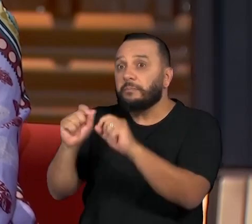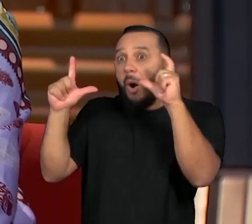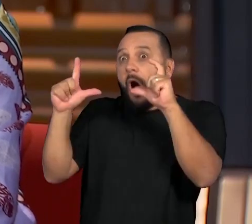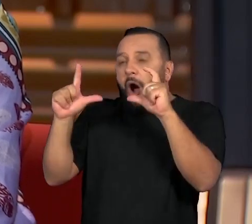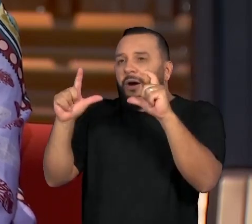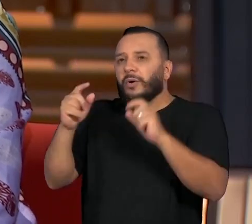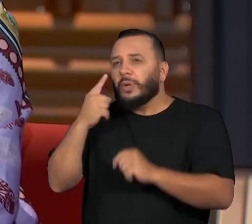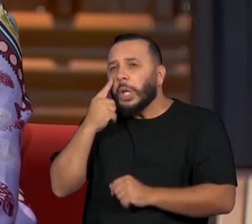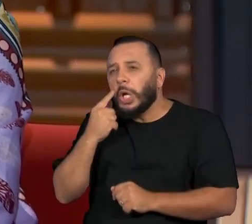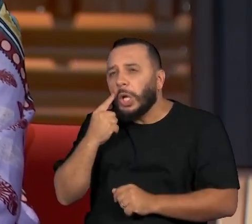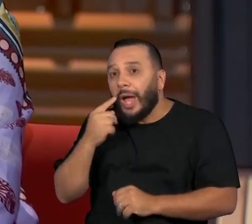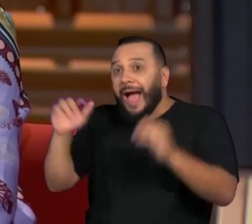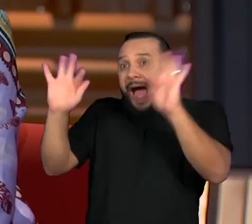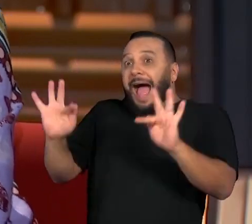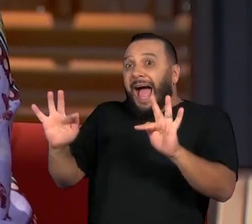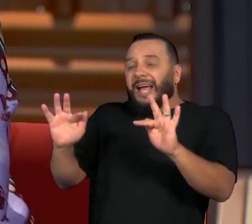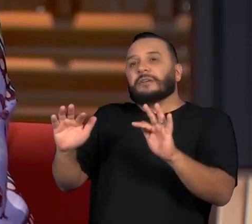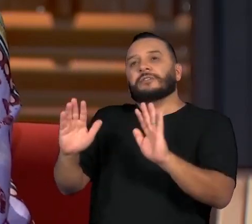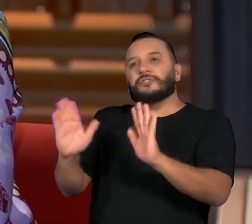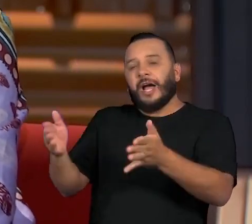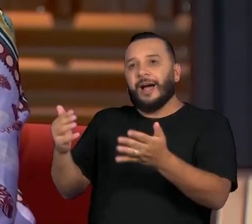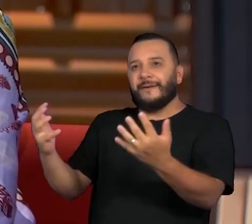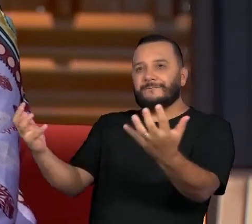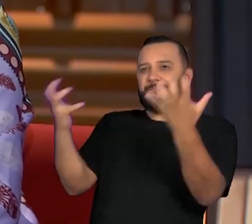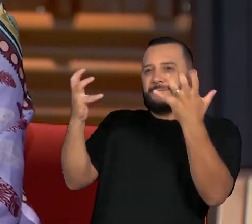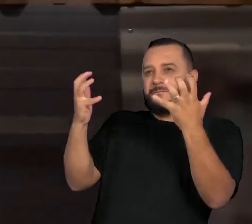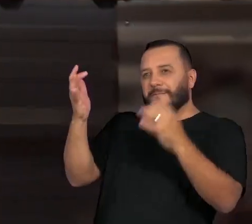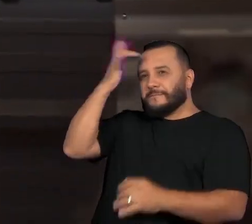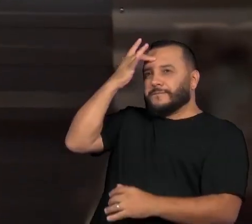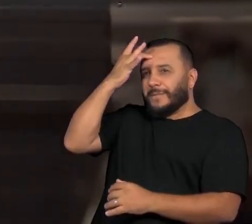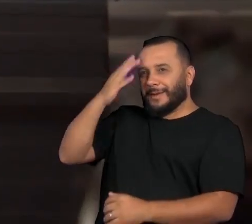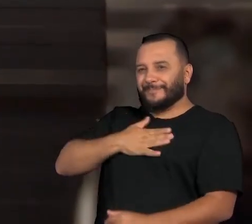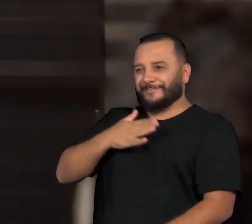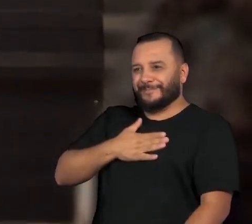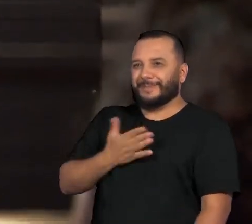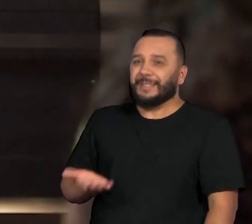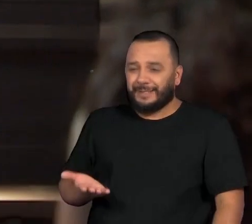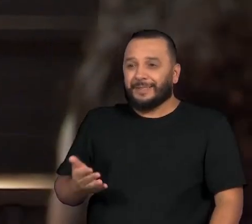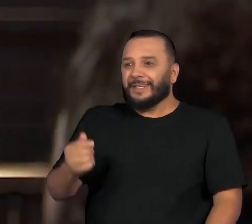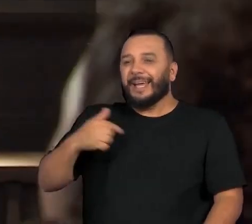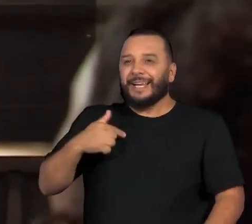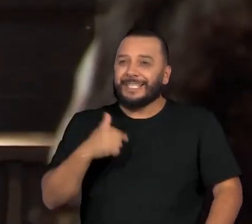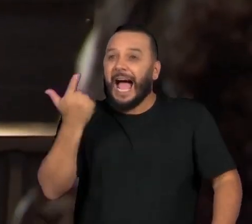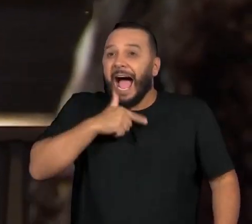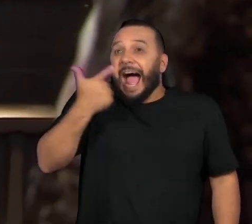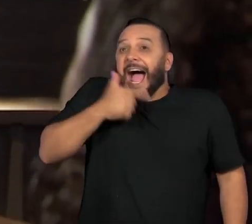cabeça. Então, eu espero que aquela risada que eles tiveram quando a gente estava ali na mumificação, eu